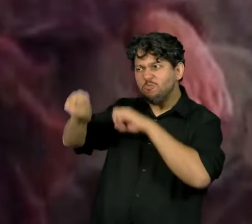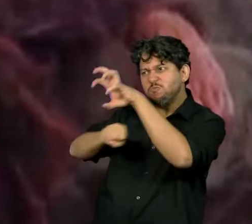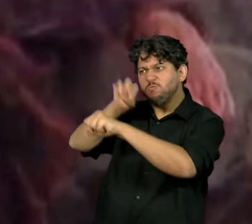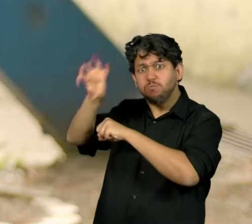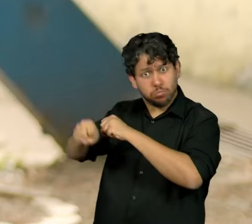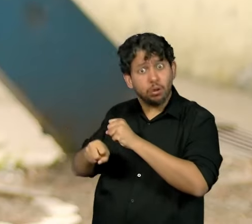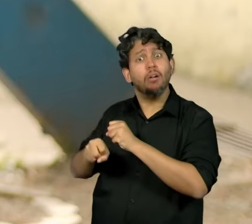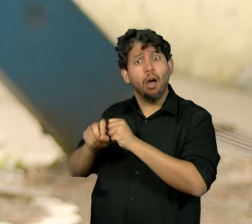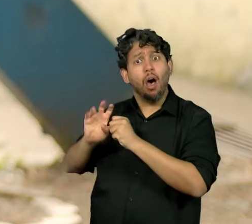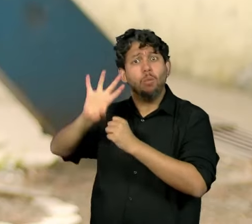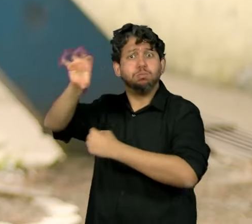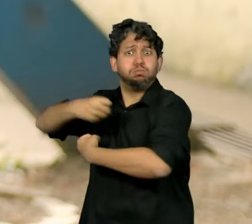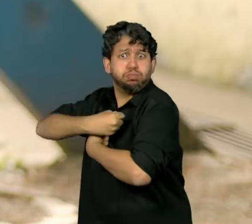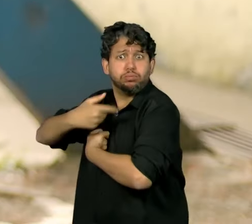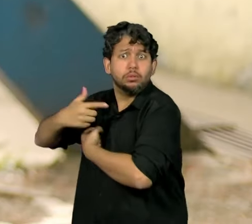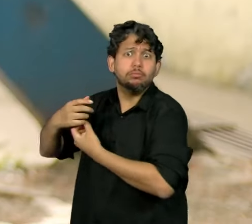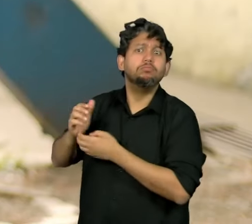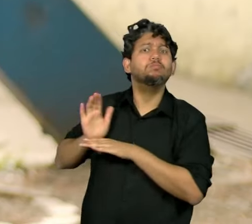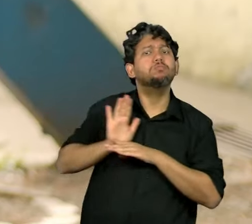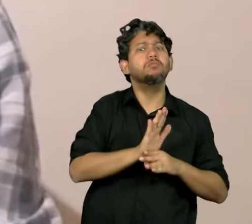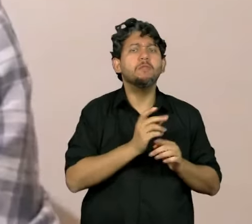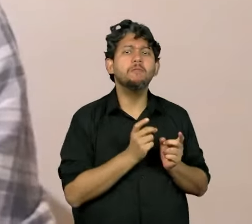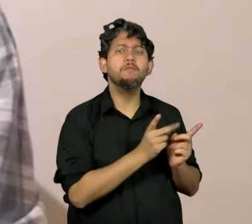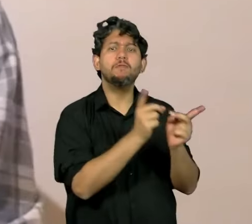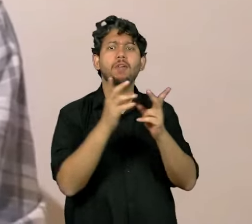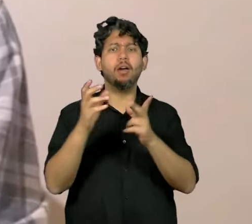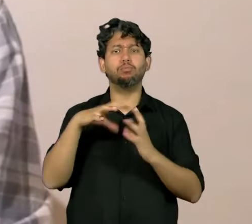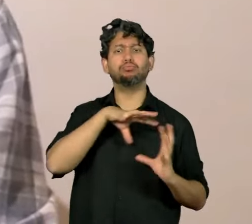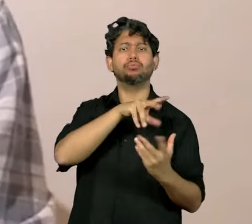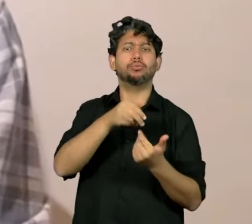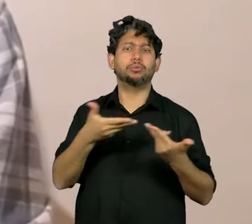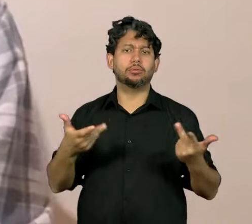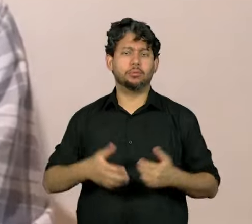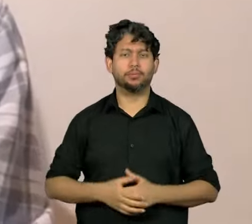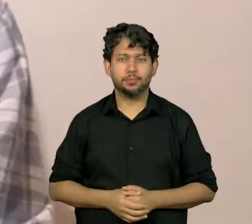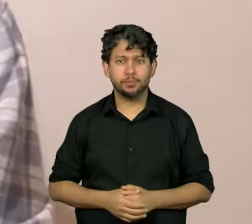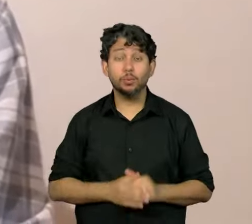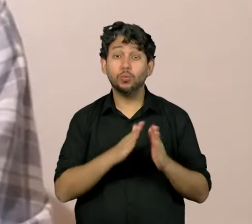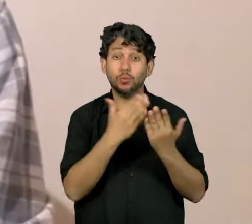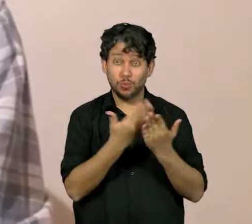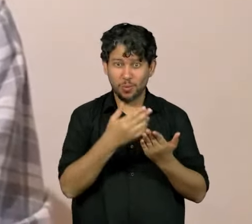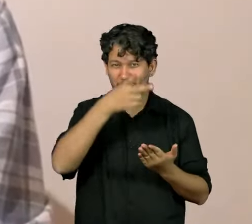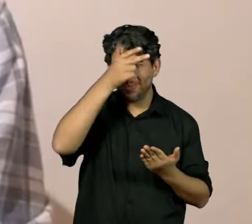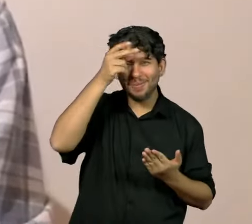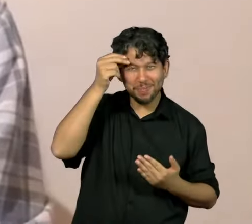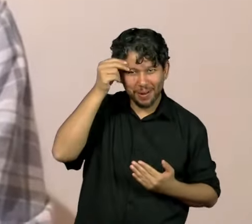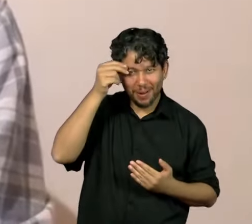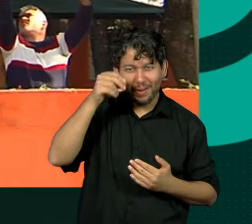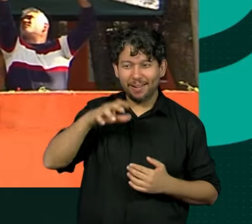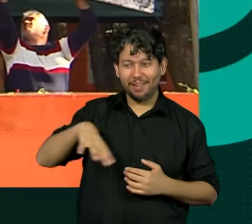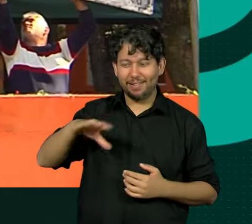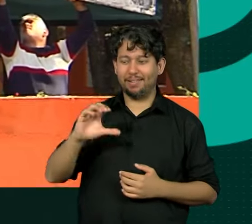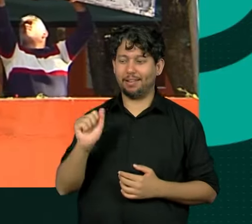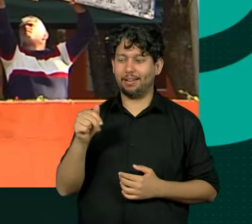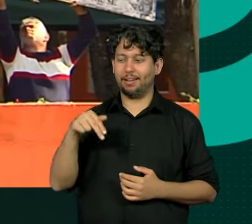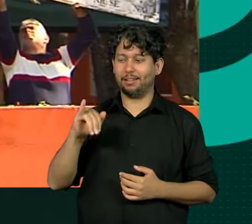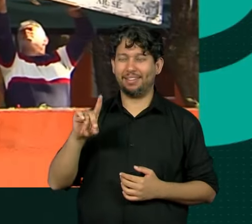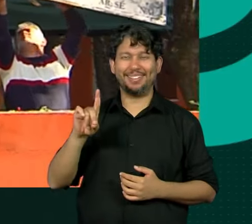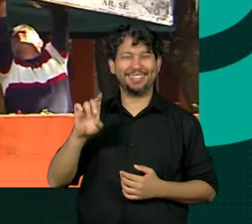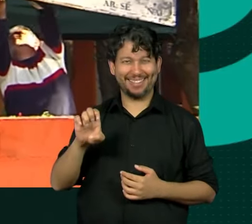raptar os negros e vender pelo mundo afora. A alteração do nome da escola municipal no bairro do Canindé, ela é uma